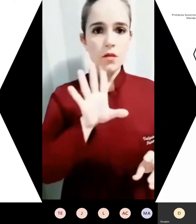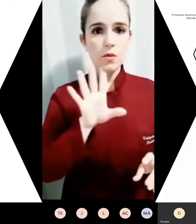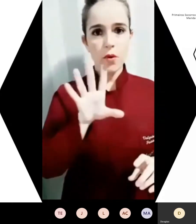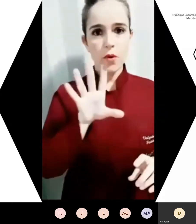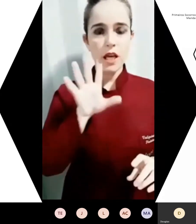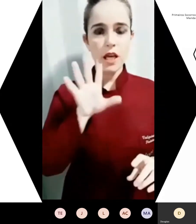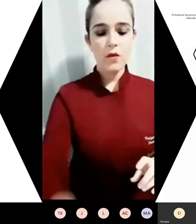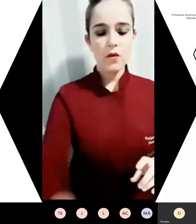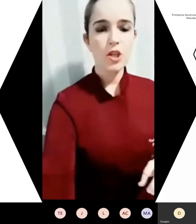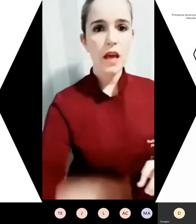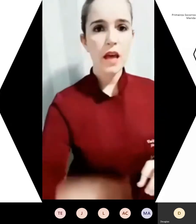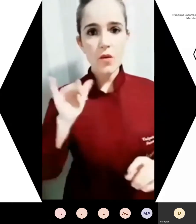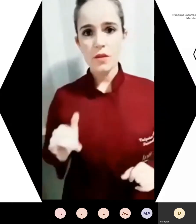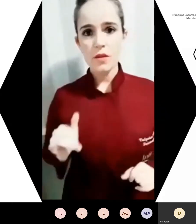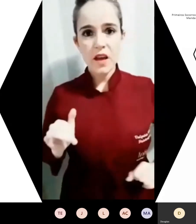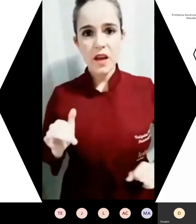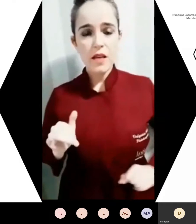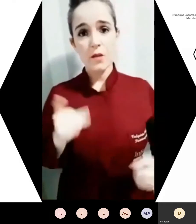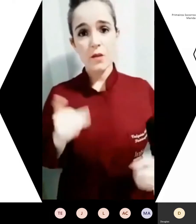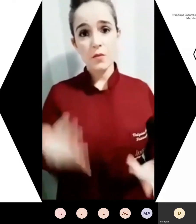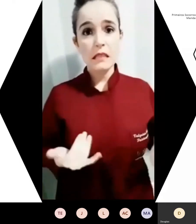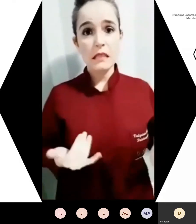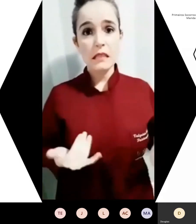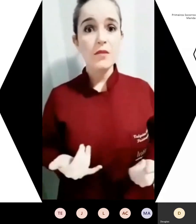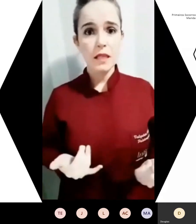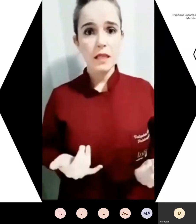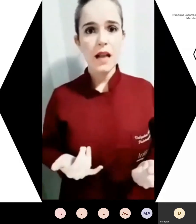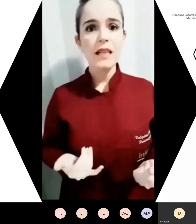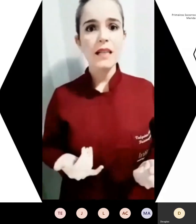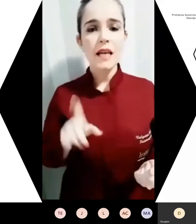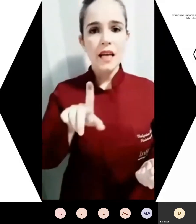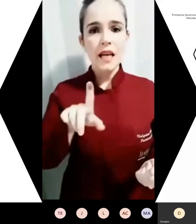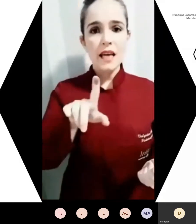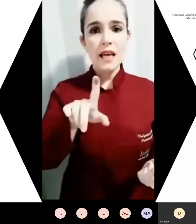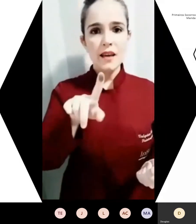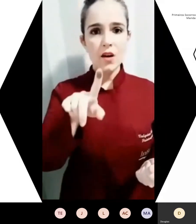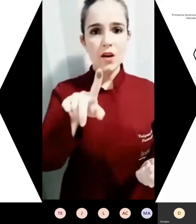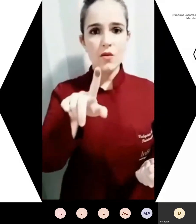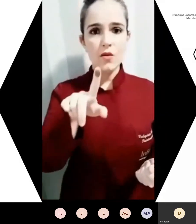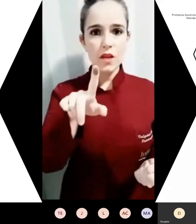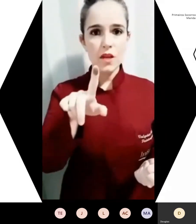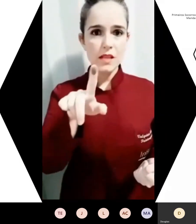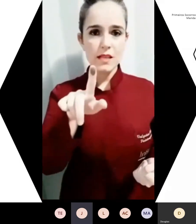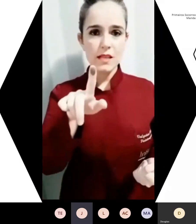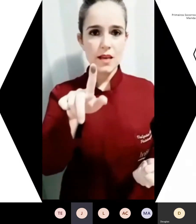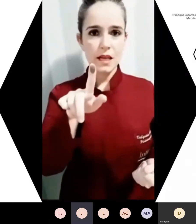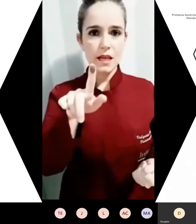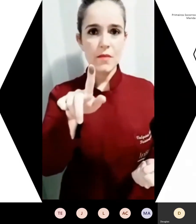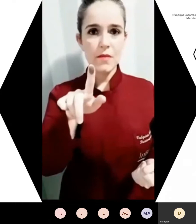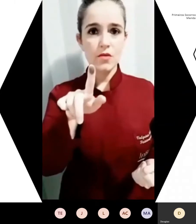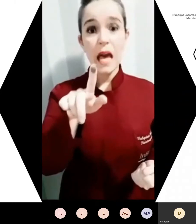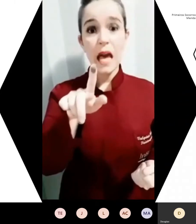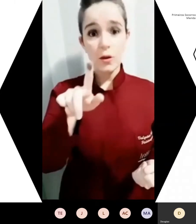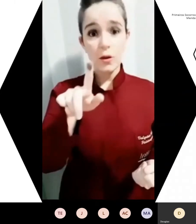Então, vamos supor que eu encostei em alguma superfície, essa superfície estava contaminada e o vírus é esse aqui